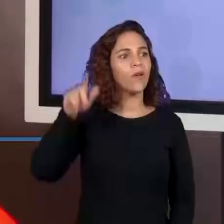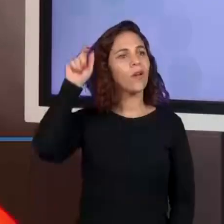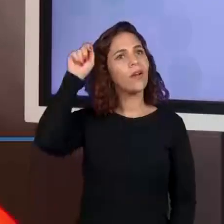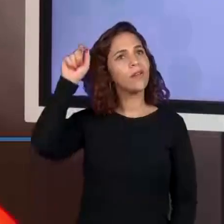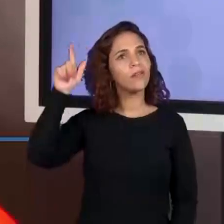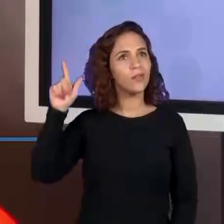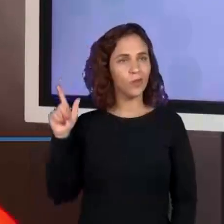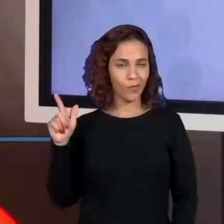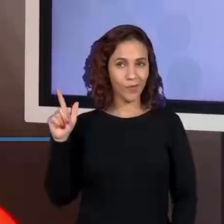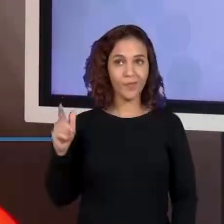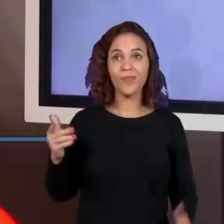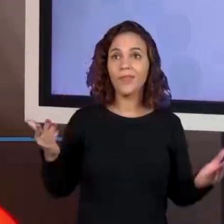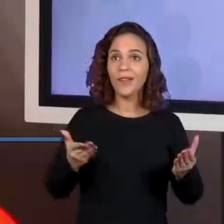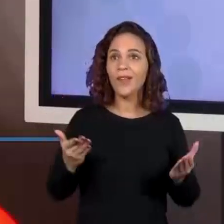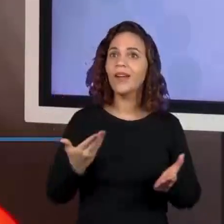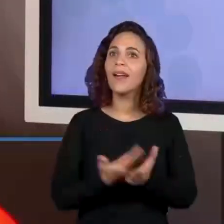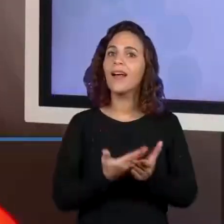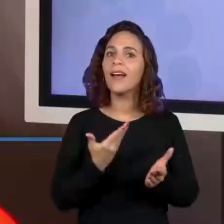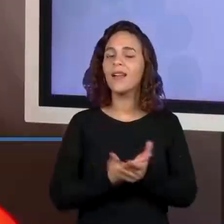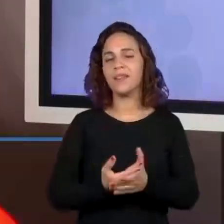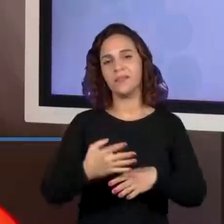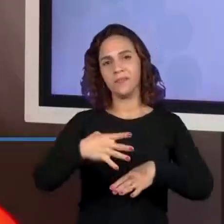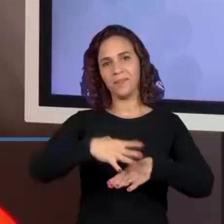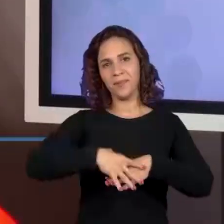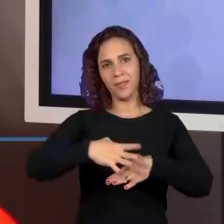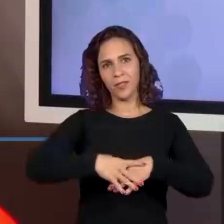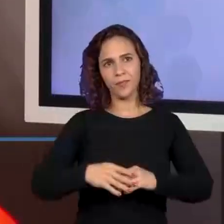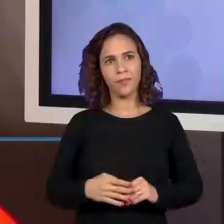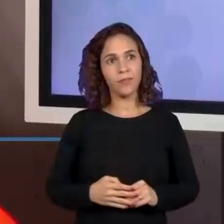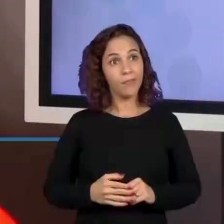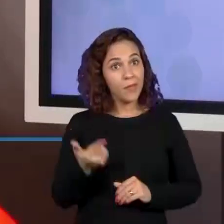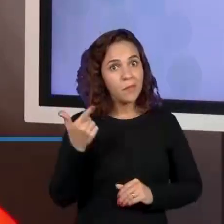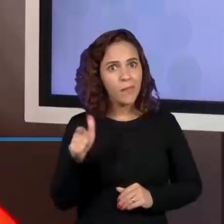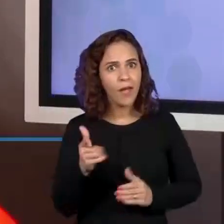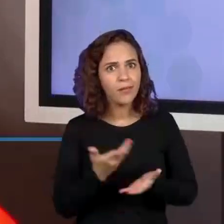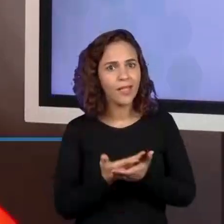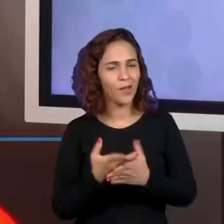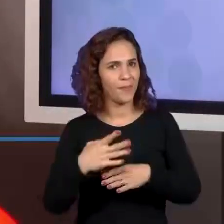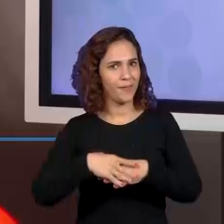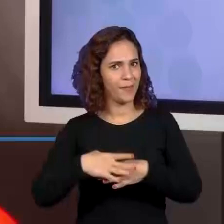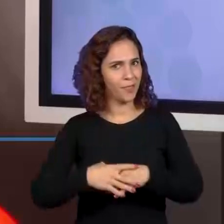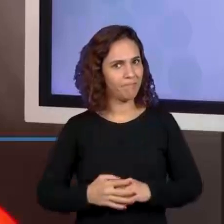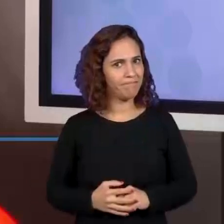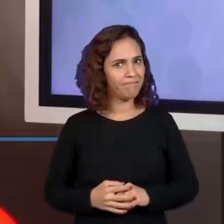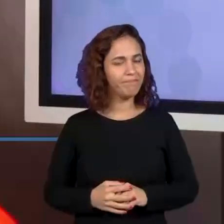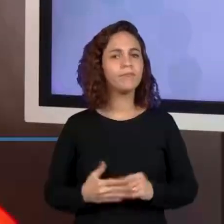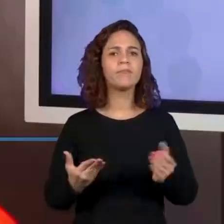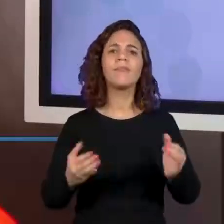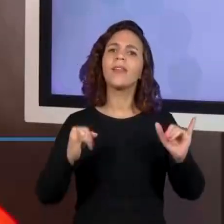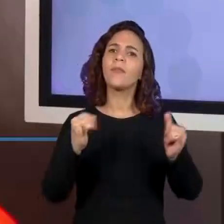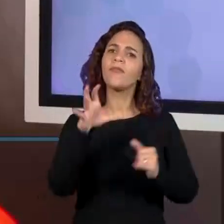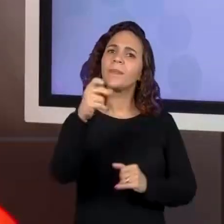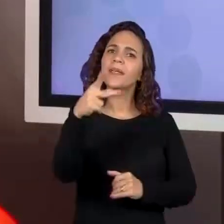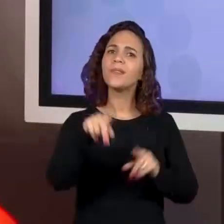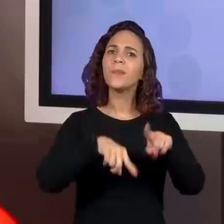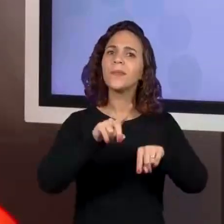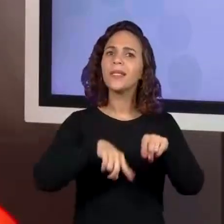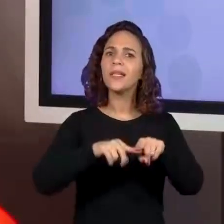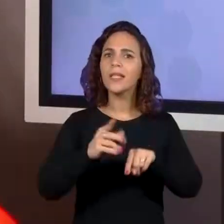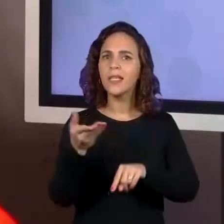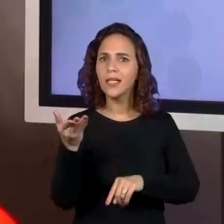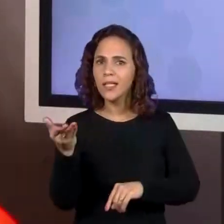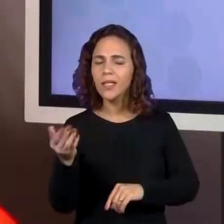estou aqui para uma aula de matemática, mais uma aula de matemática. Então, vocês vão separando o material de